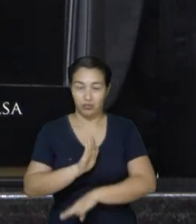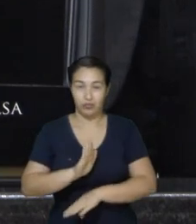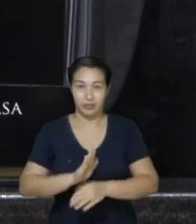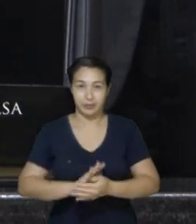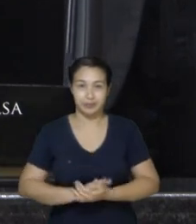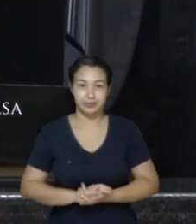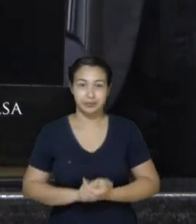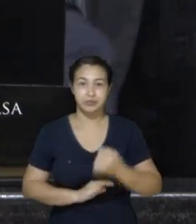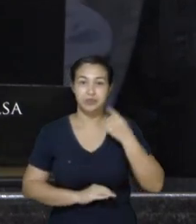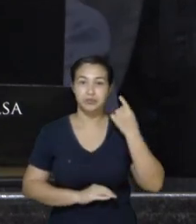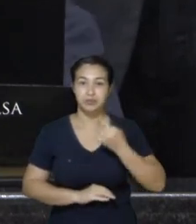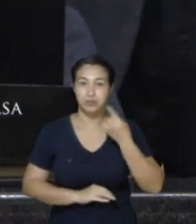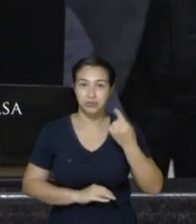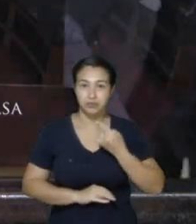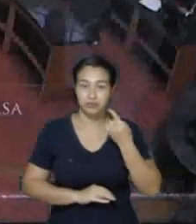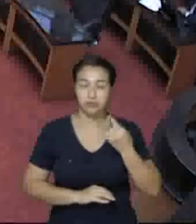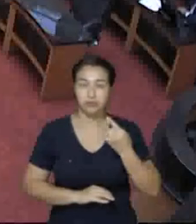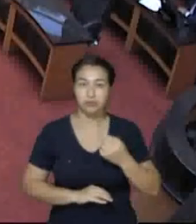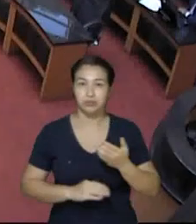deputados.